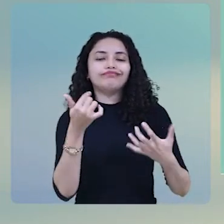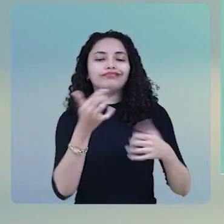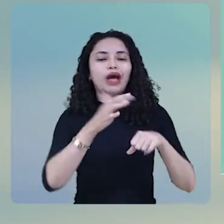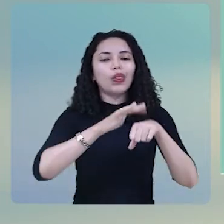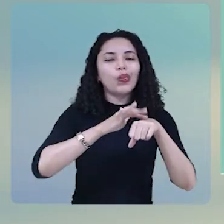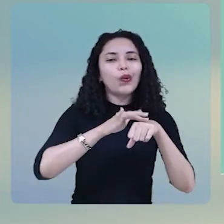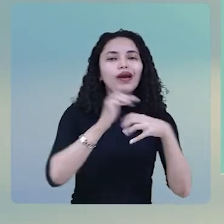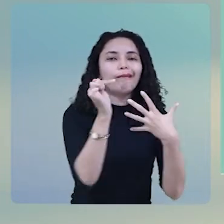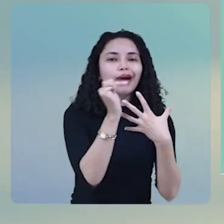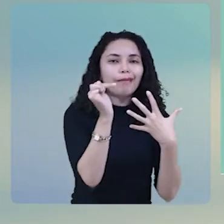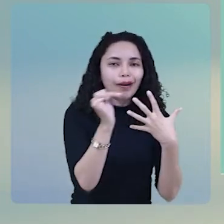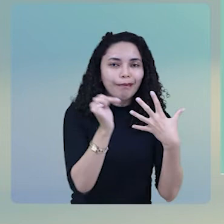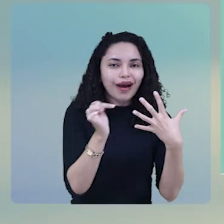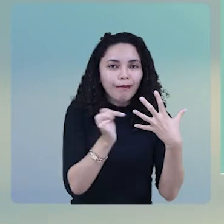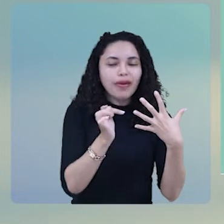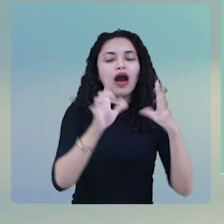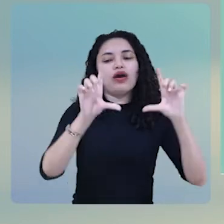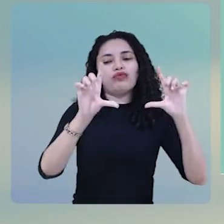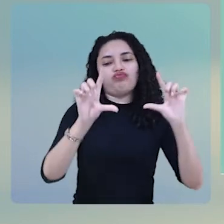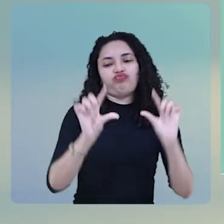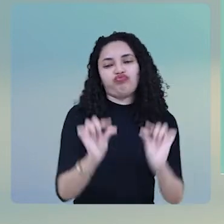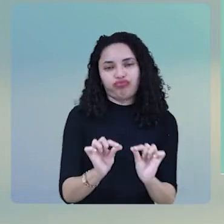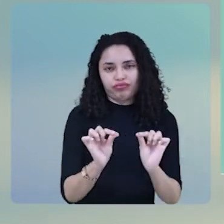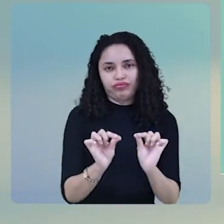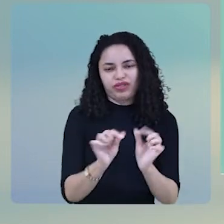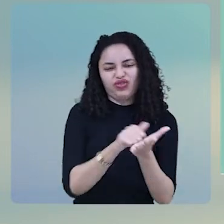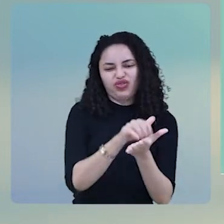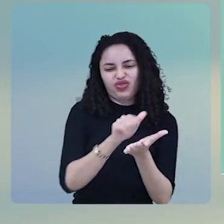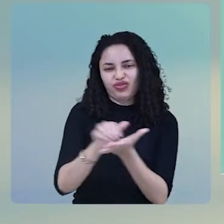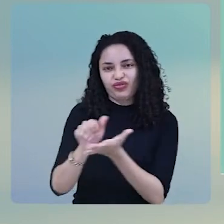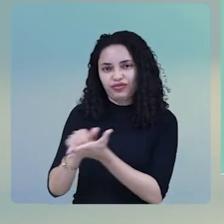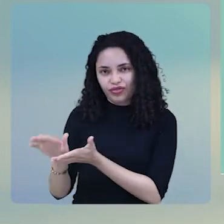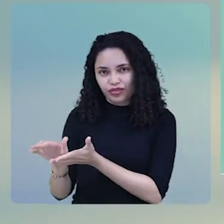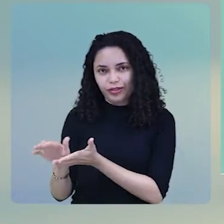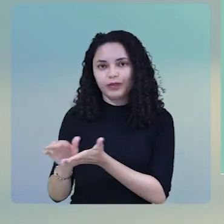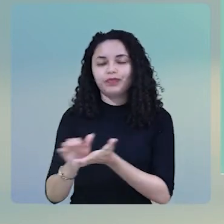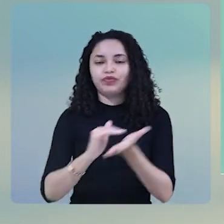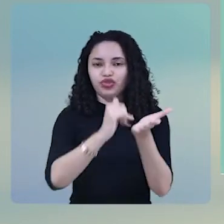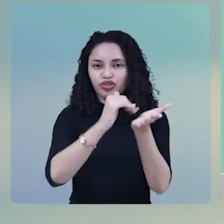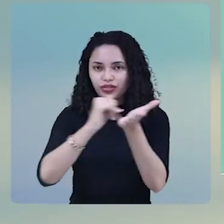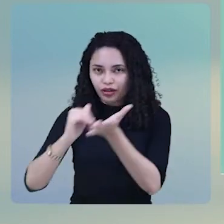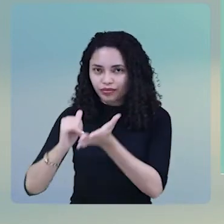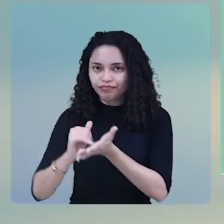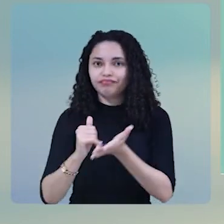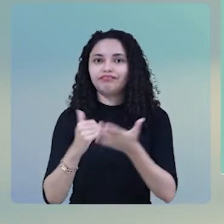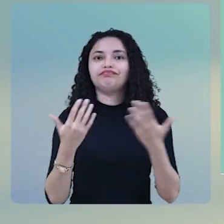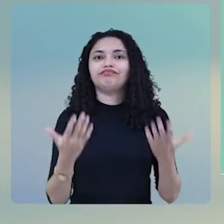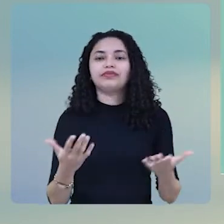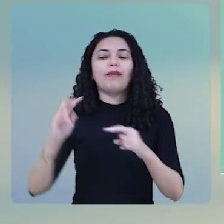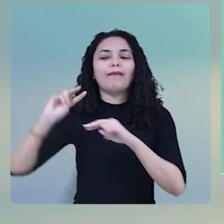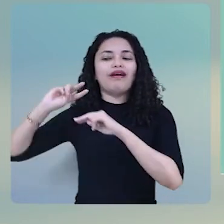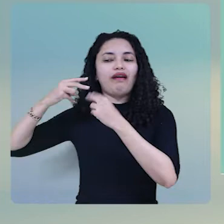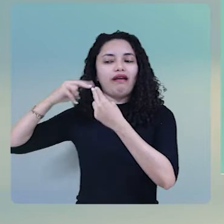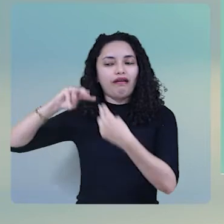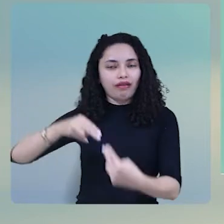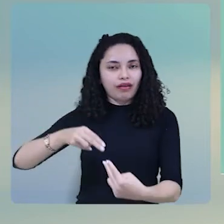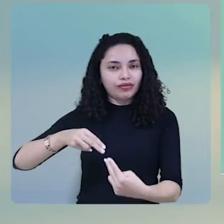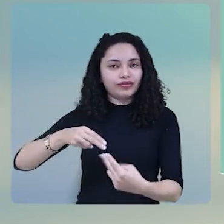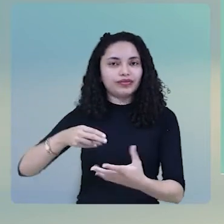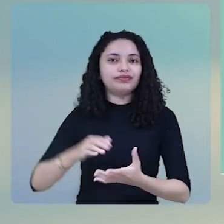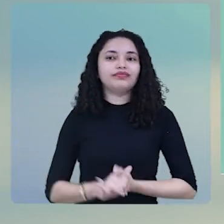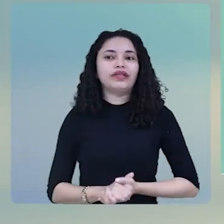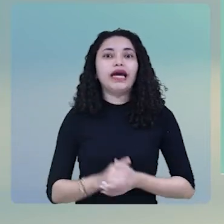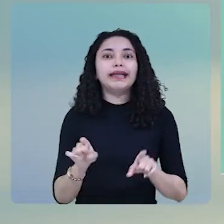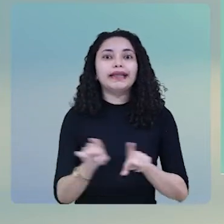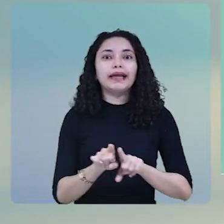que de repente eu venha a desenvolver, até mesmo por ordem genética. Ele vai aumentar a minha